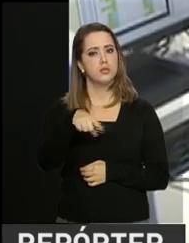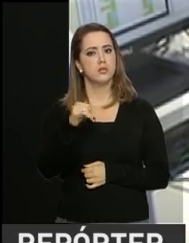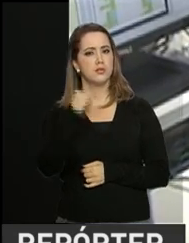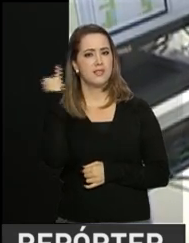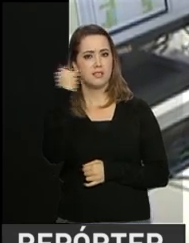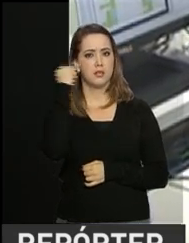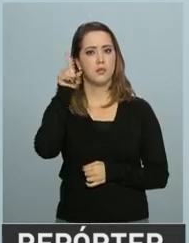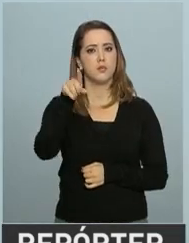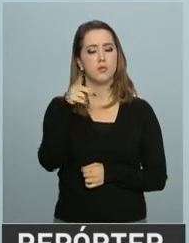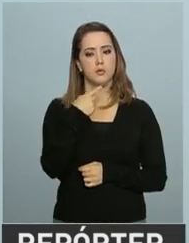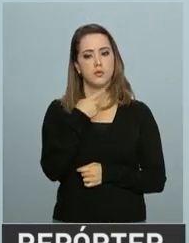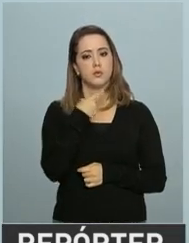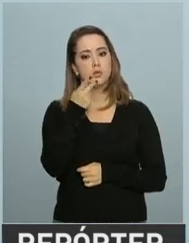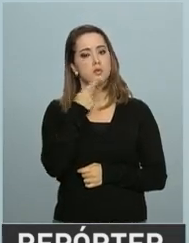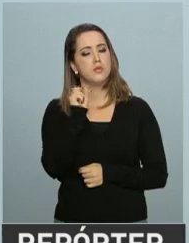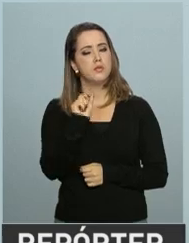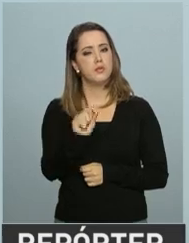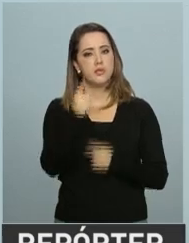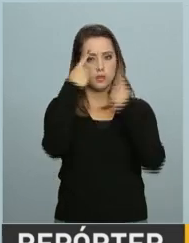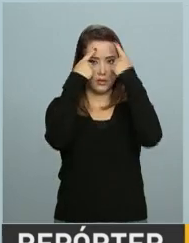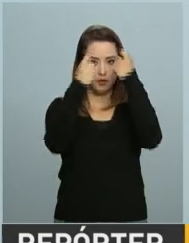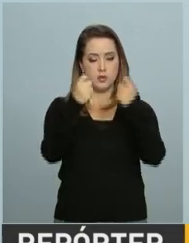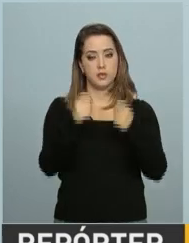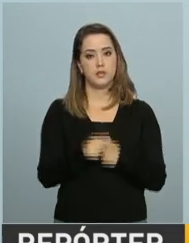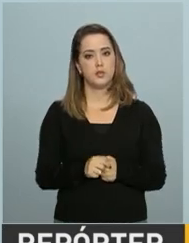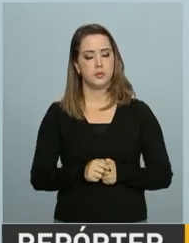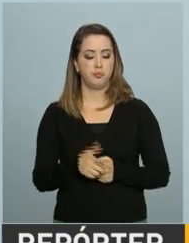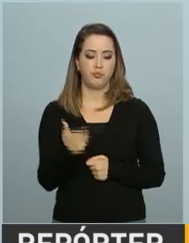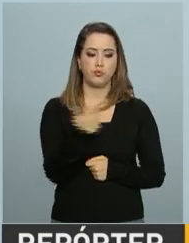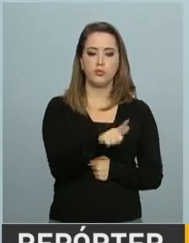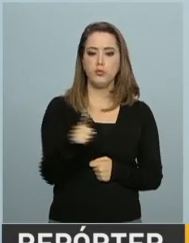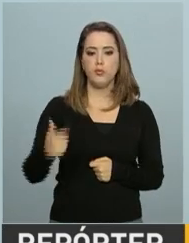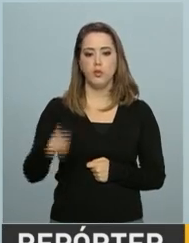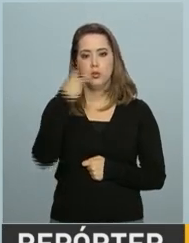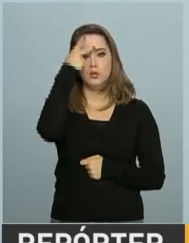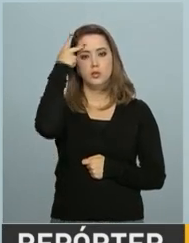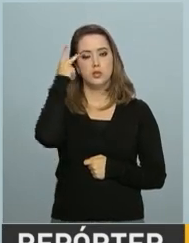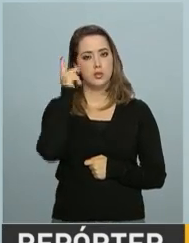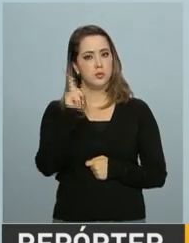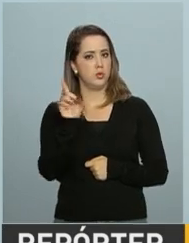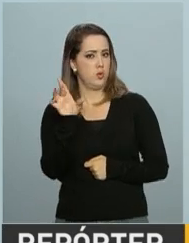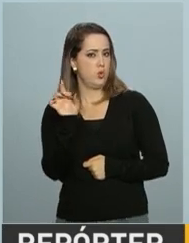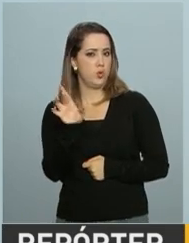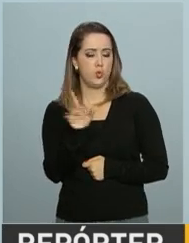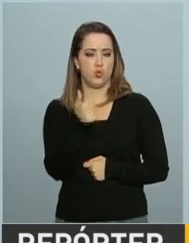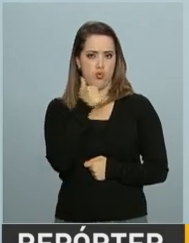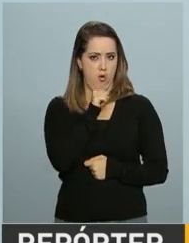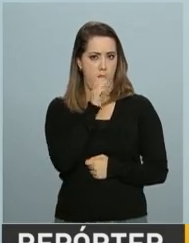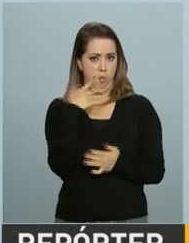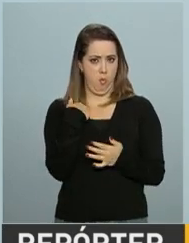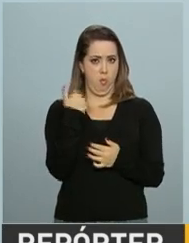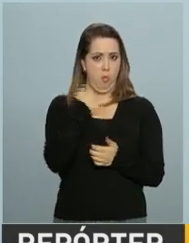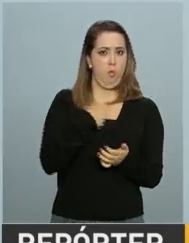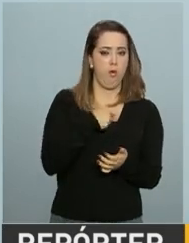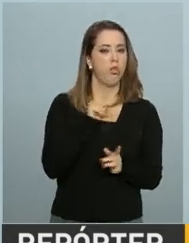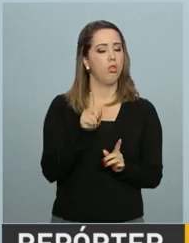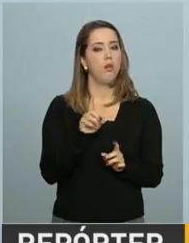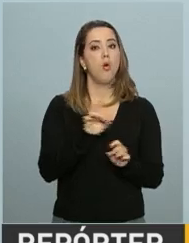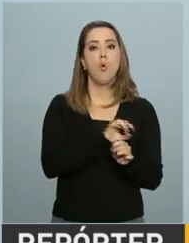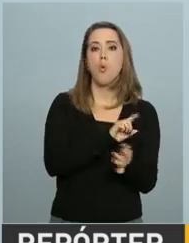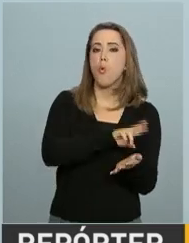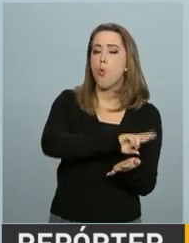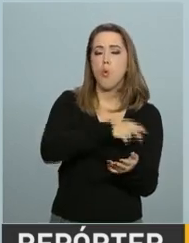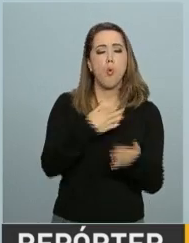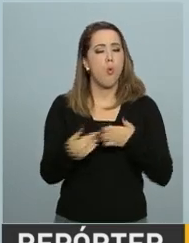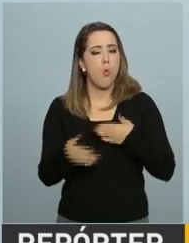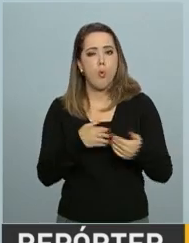denúncias de violência outras pessoas que não a própria vítima podem fazer a denúncia Então isso é muito importante e essa denúncia